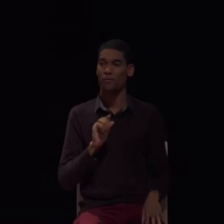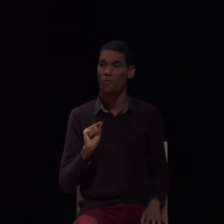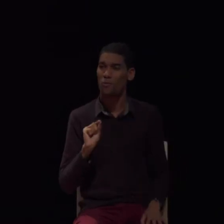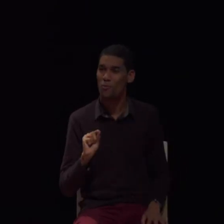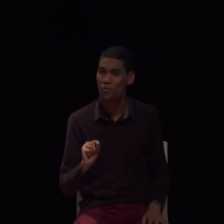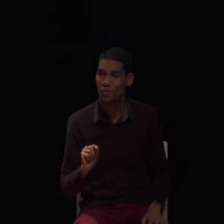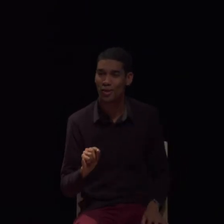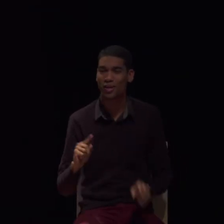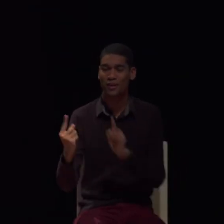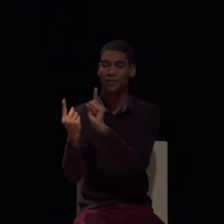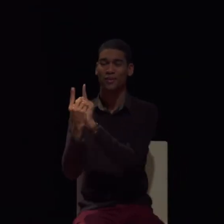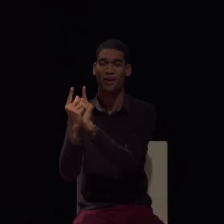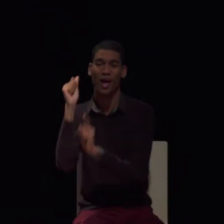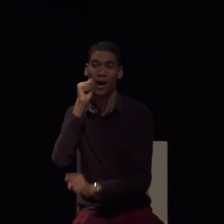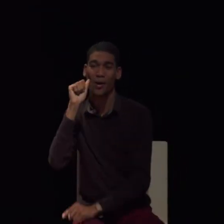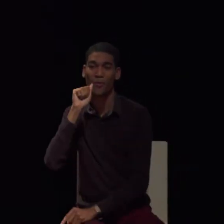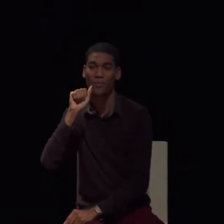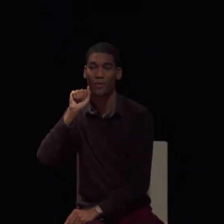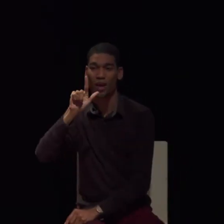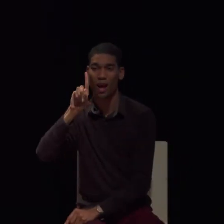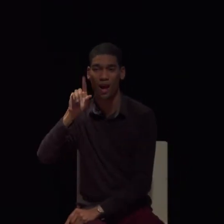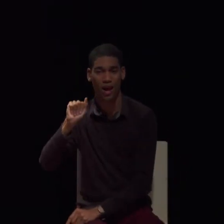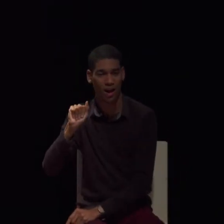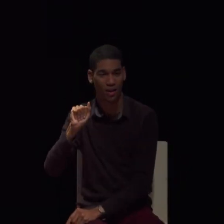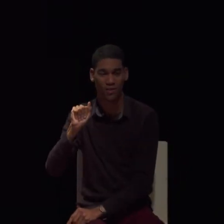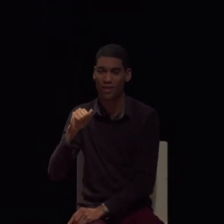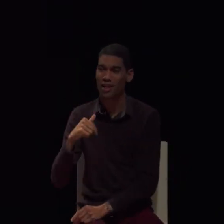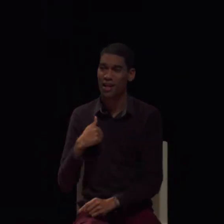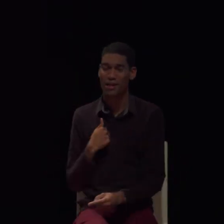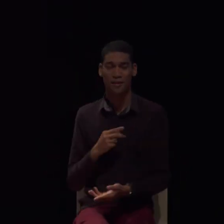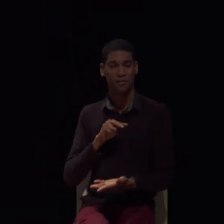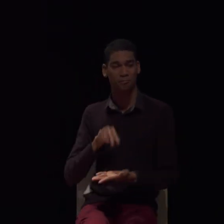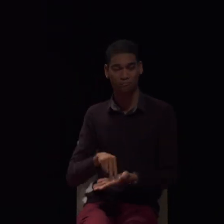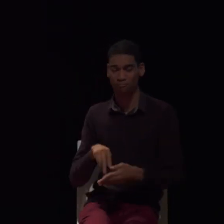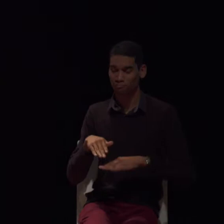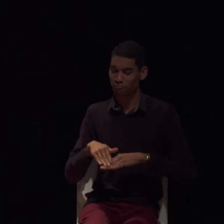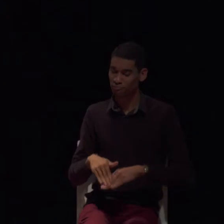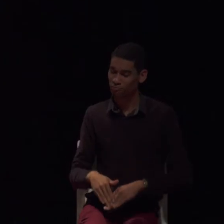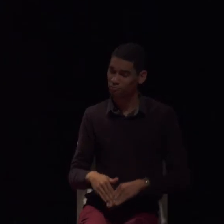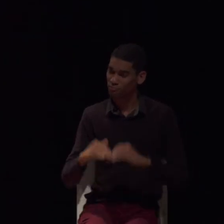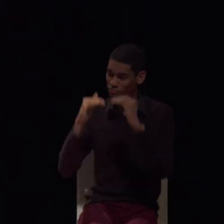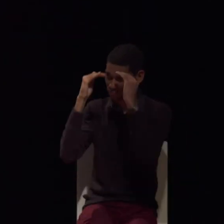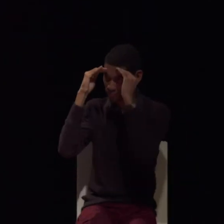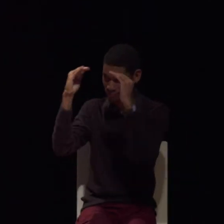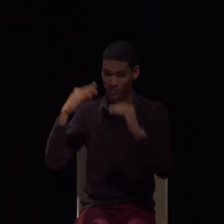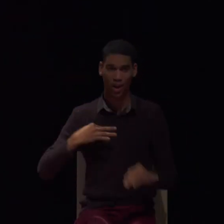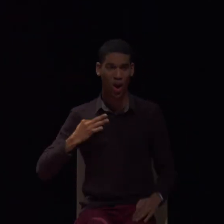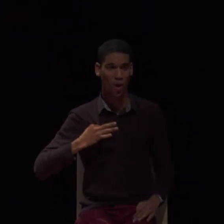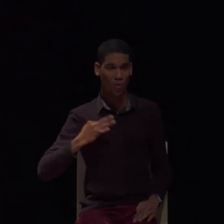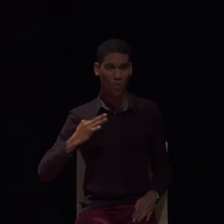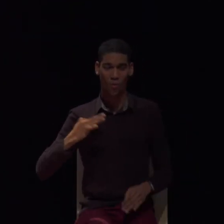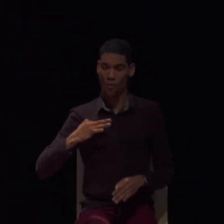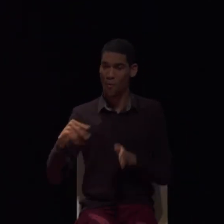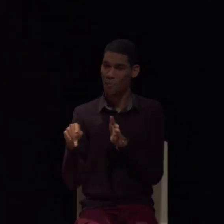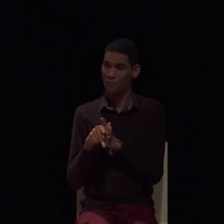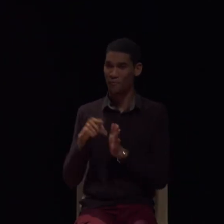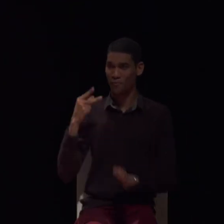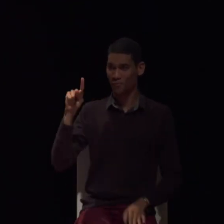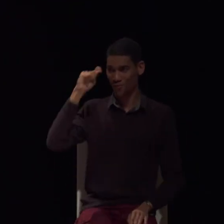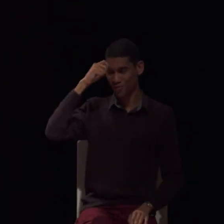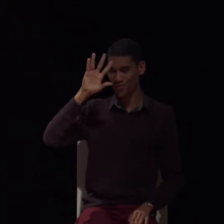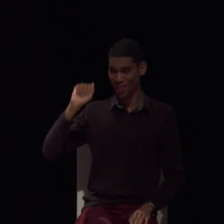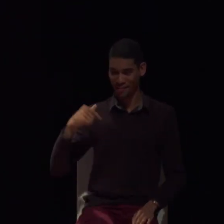eu conhecia a dona alda e cheguei respeitosamente né já com uma roupa tradicional que tinha acabado de